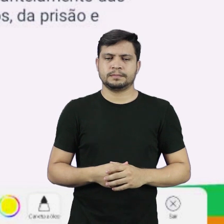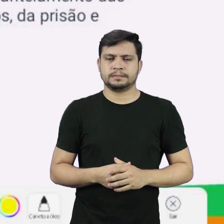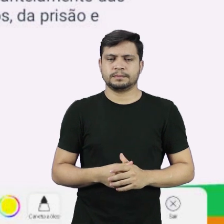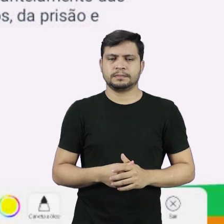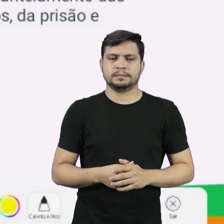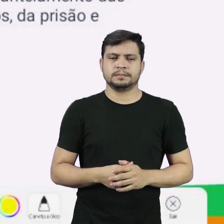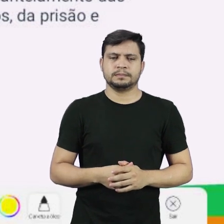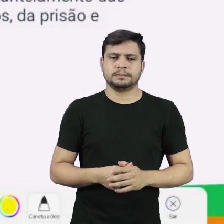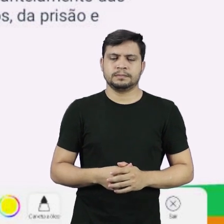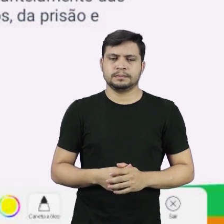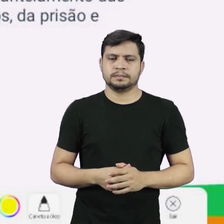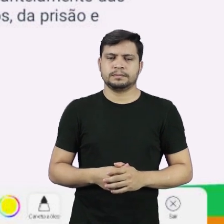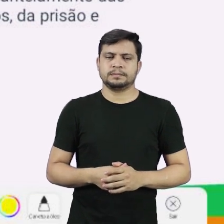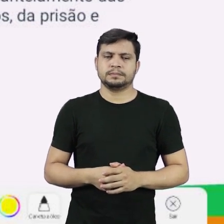questão.